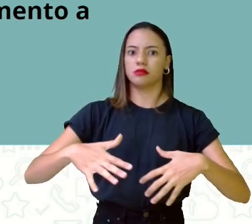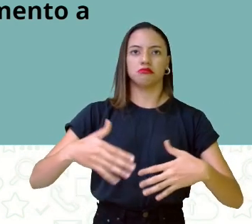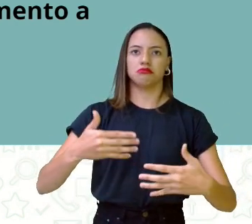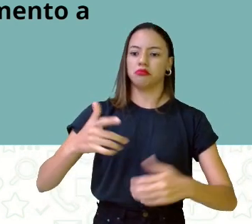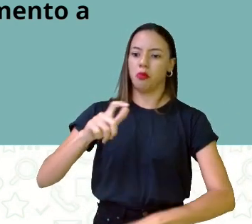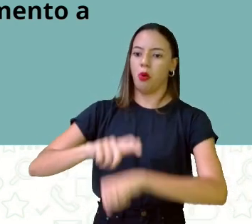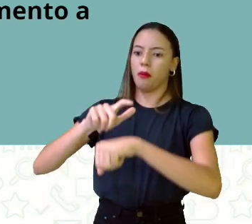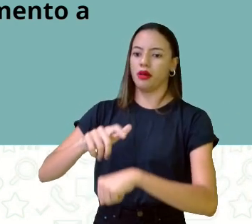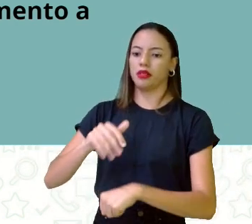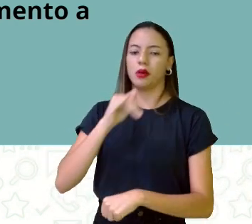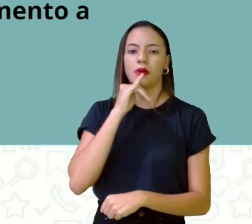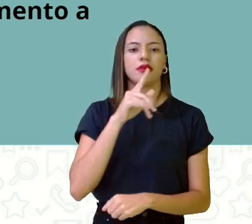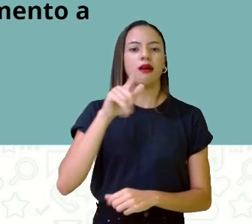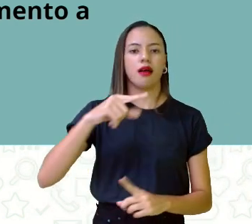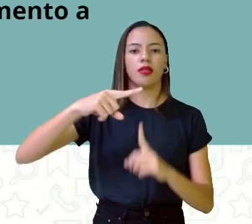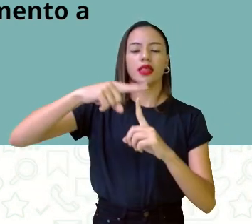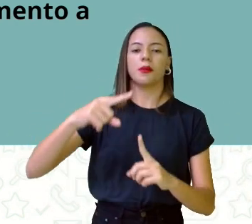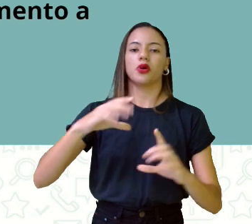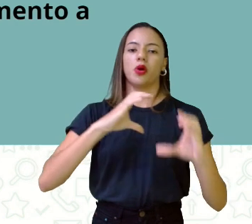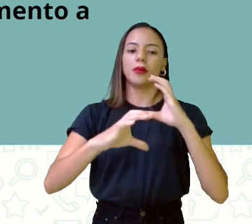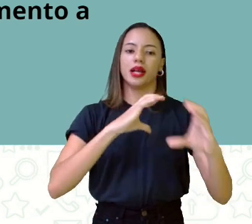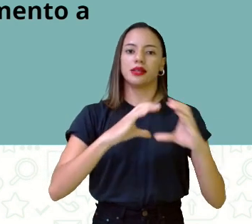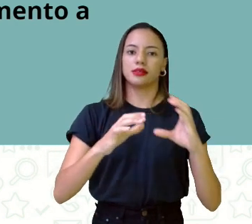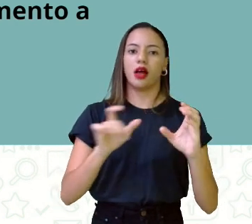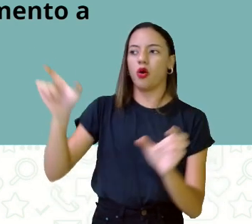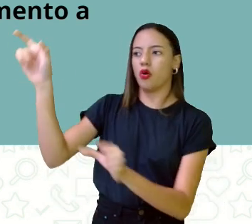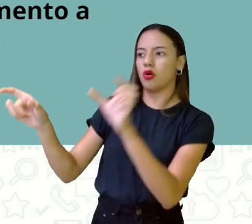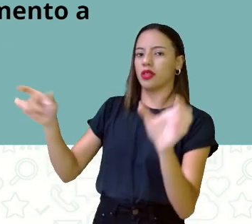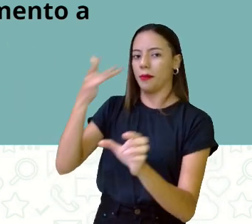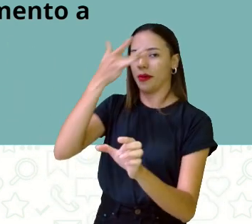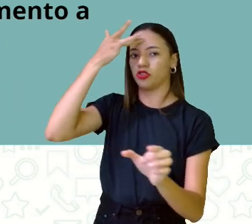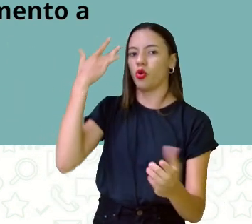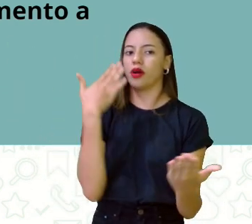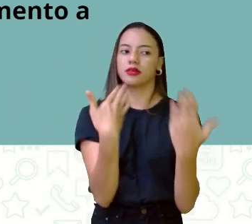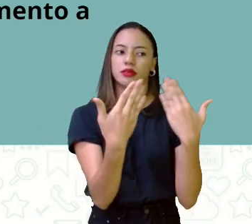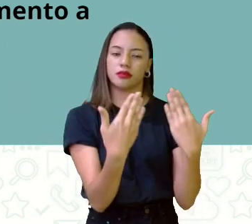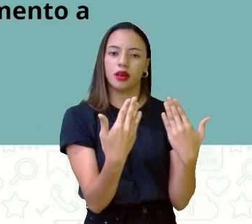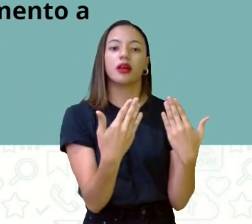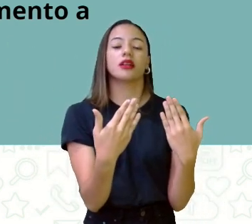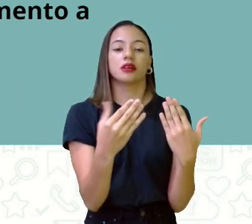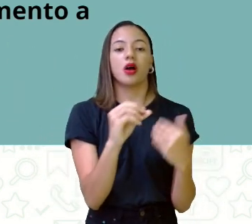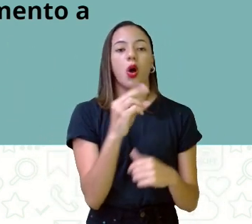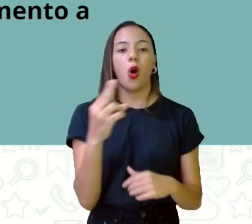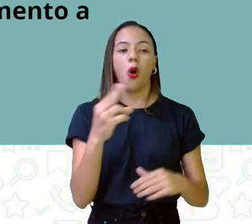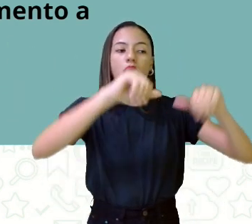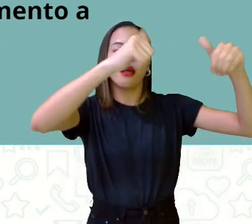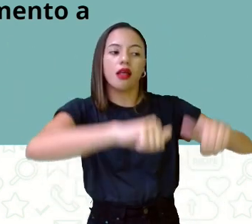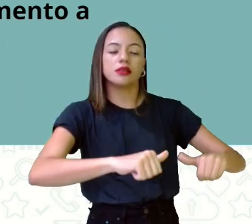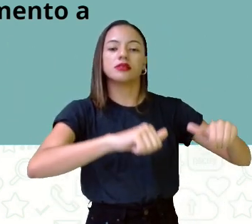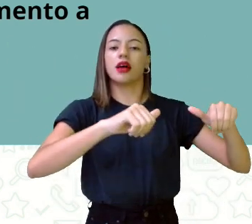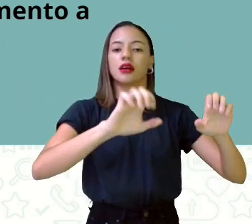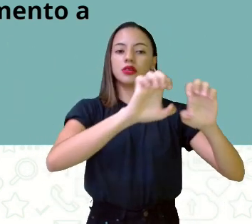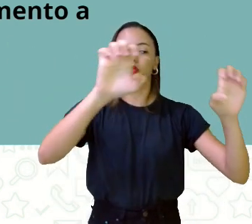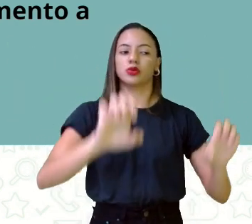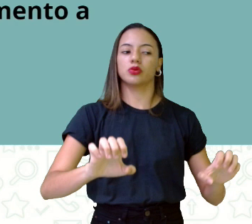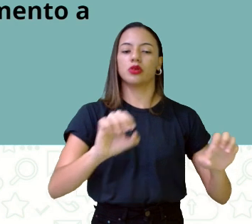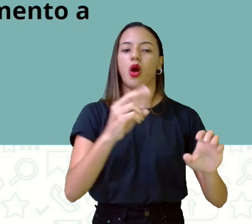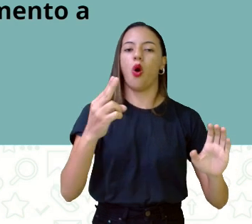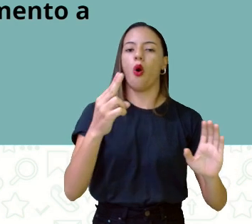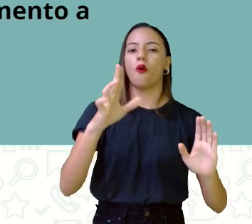como meio de comunicação entre seus falantes e de analisar a estrutura ou configuração formal que